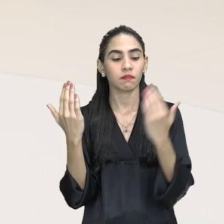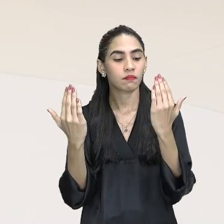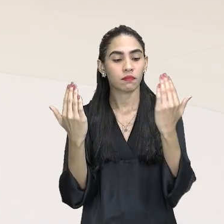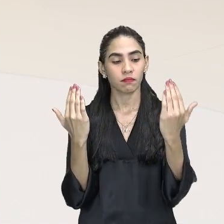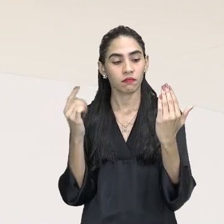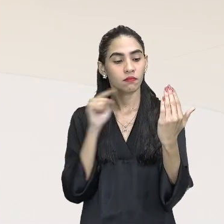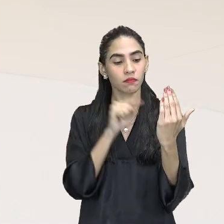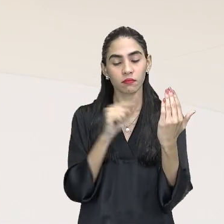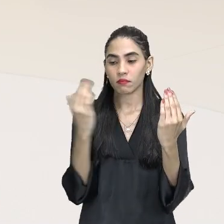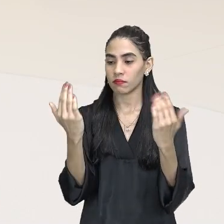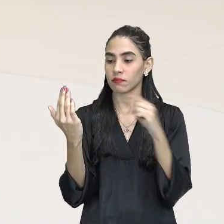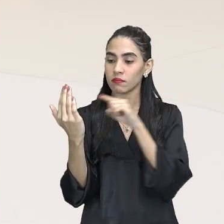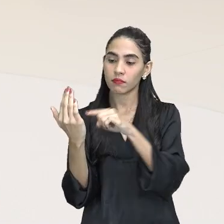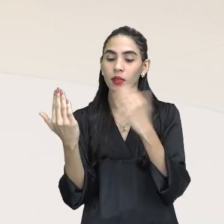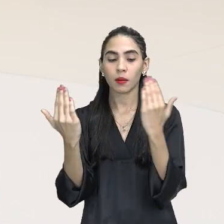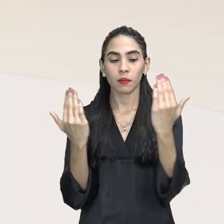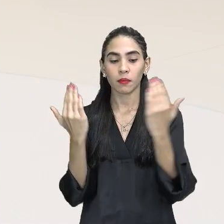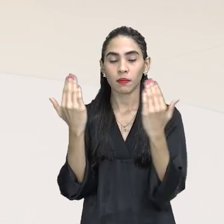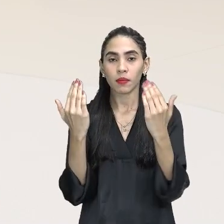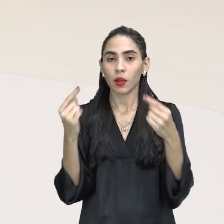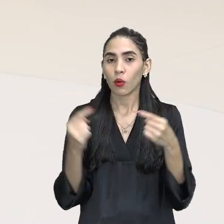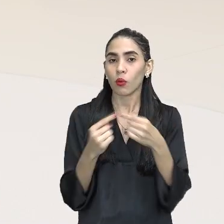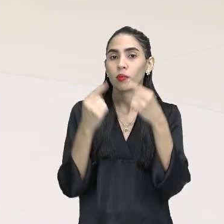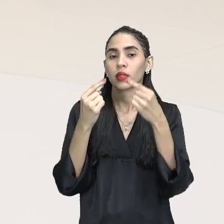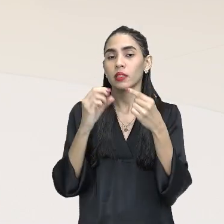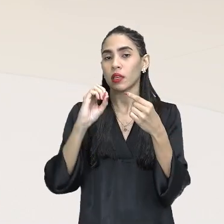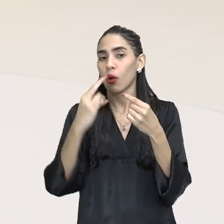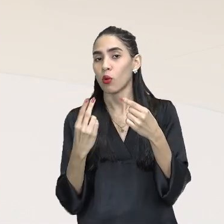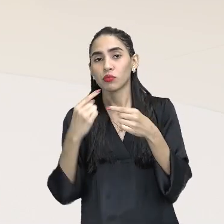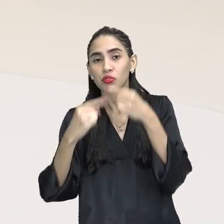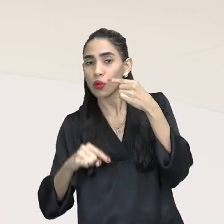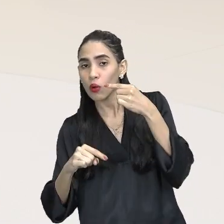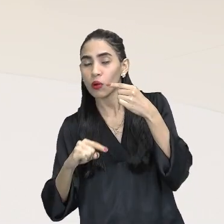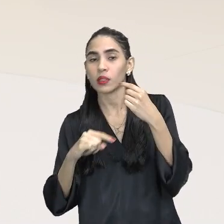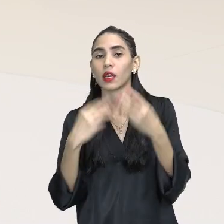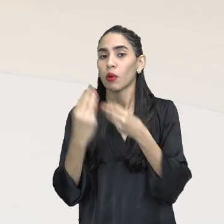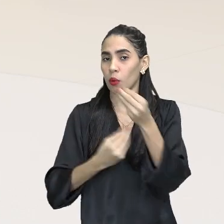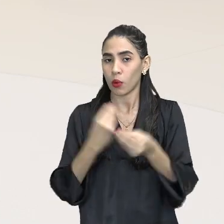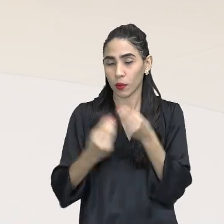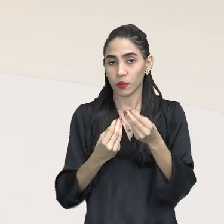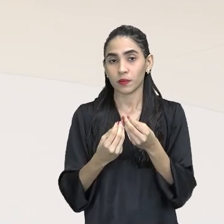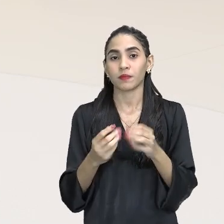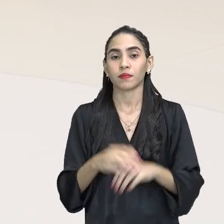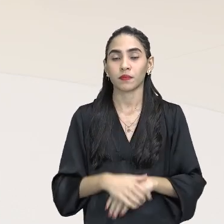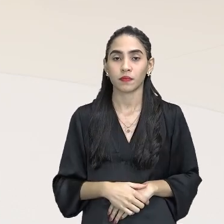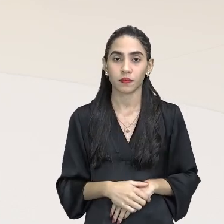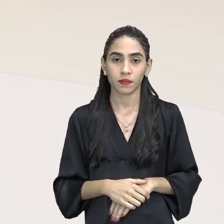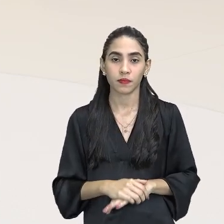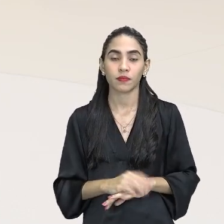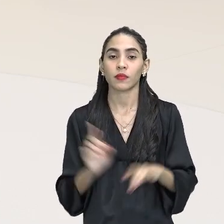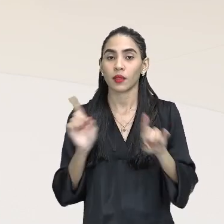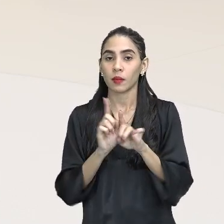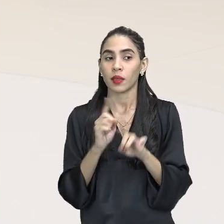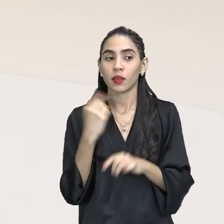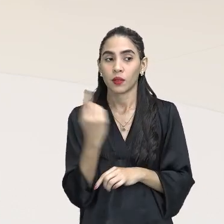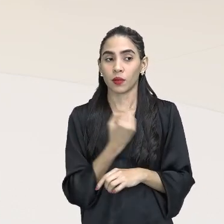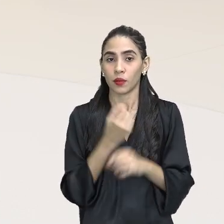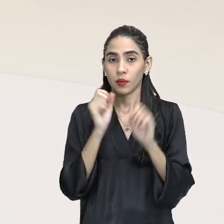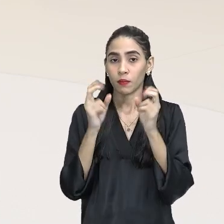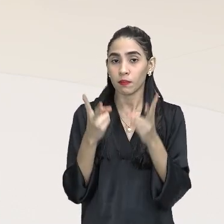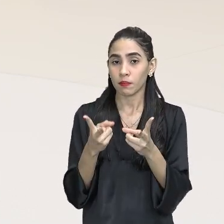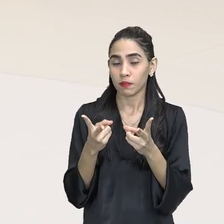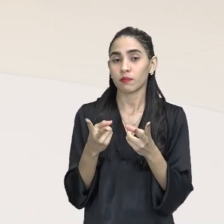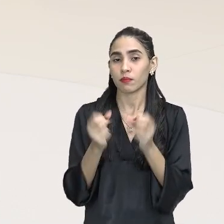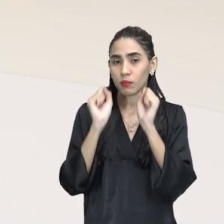que tem em comum, ver o que tem de divergente. E a partir das divergências também, né, professora, a gente já consegue